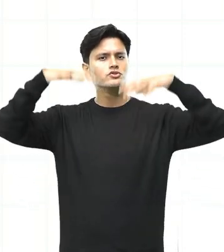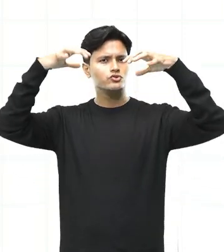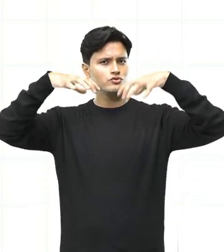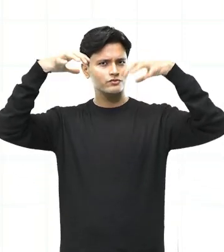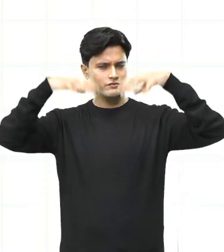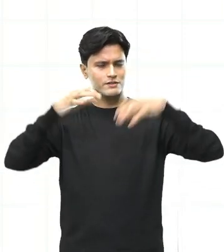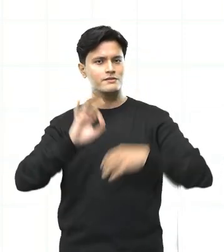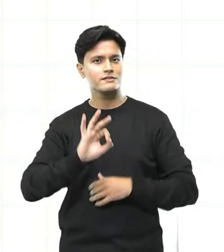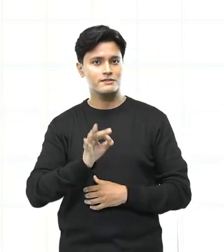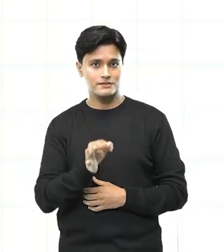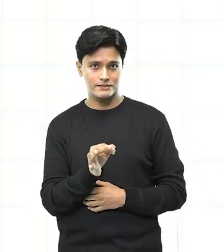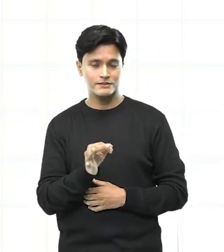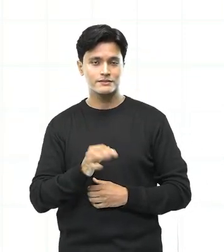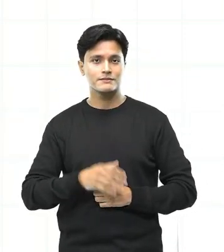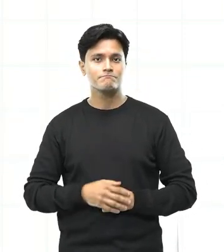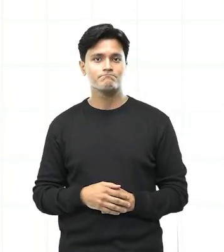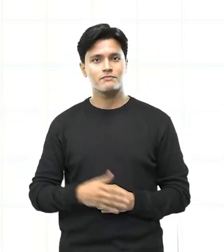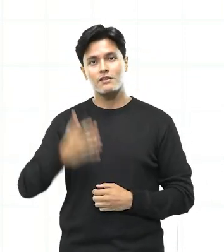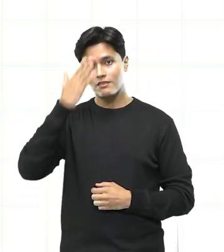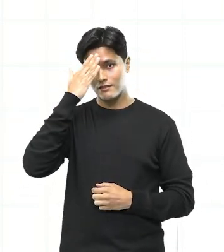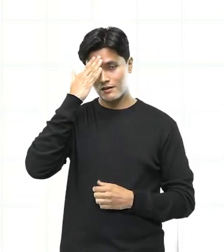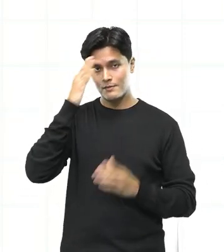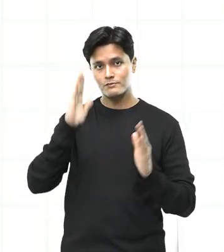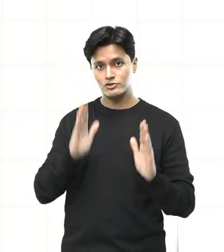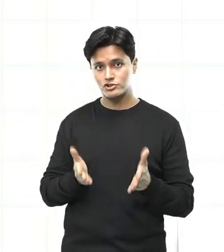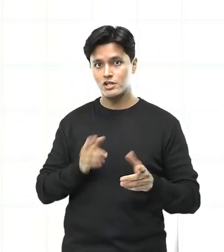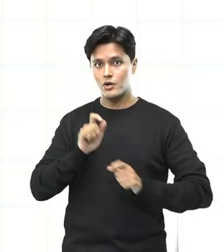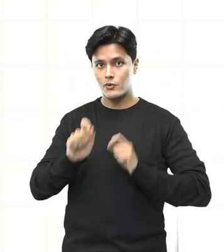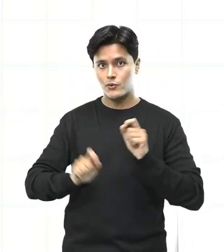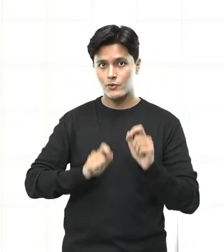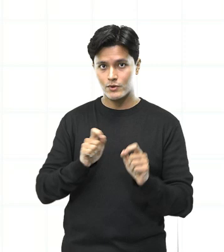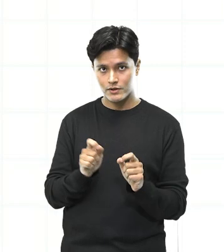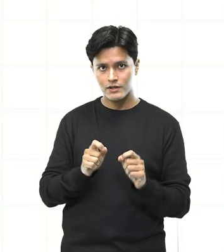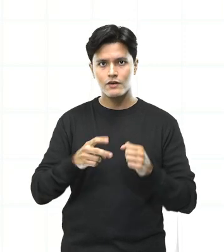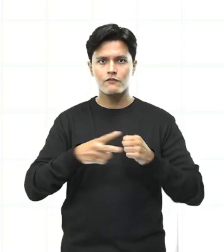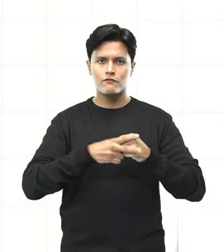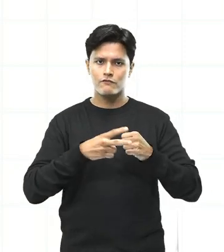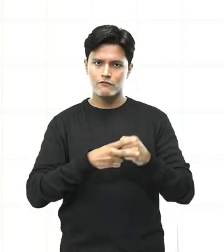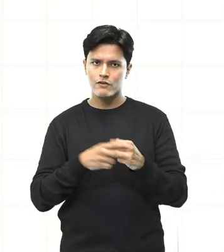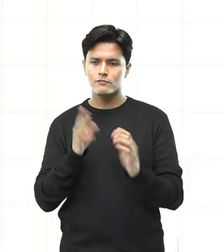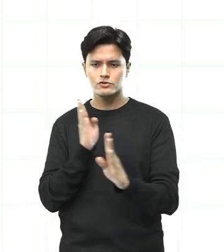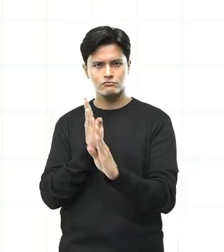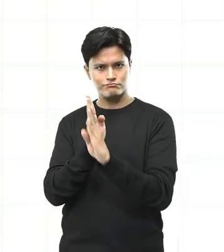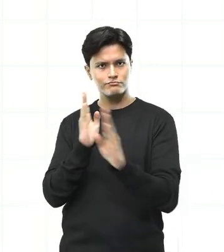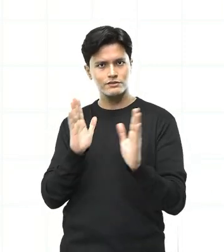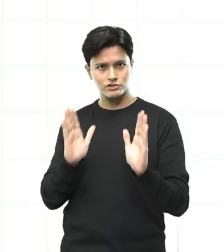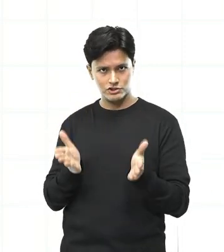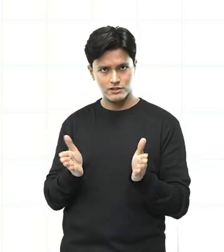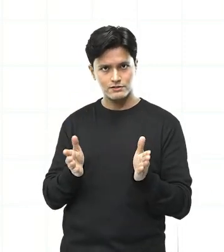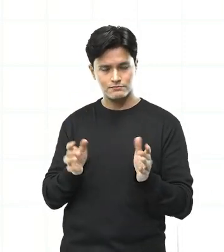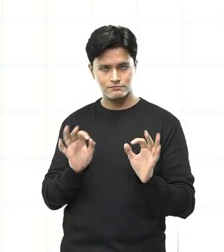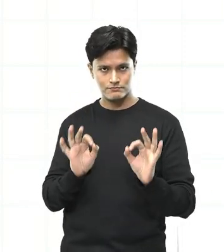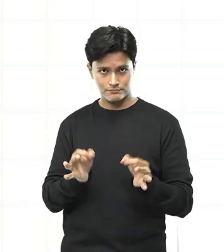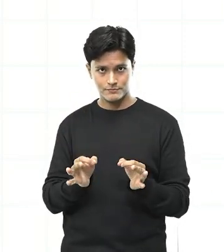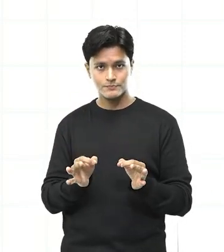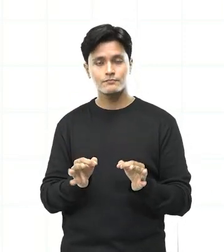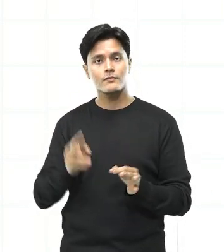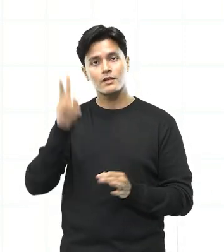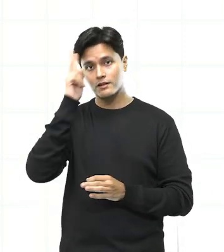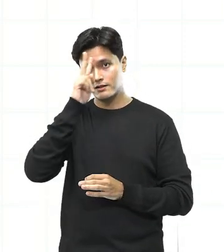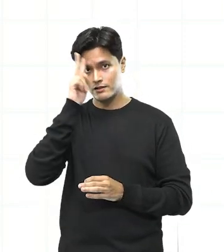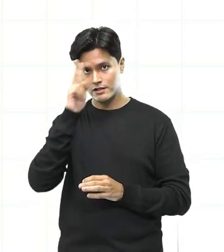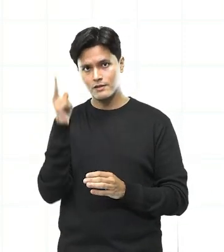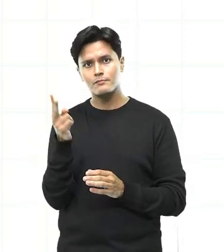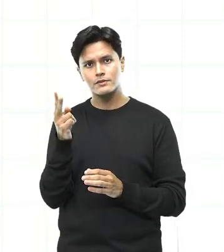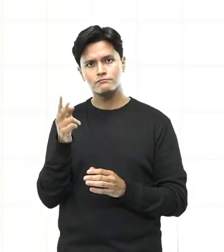noite, certo? A gente já sabe identificar os verbos da oração, Nós estamos falando, lembrem que nós estamos